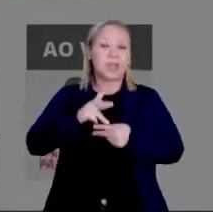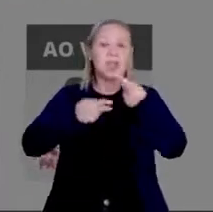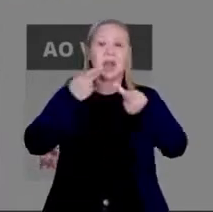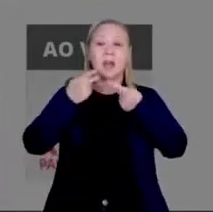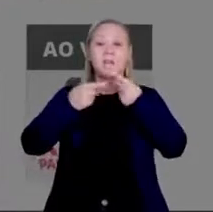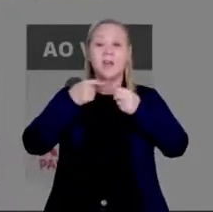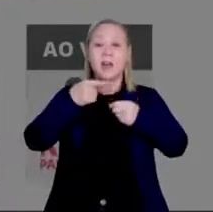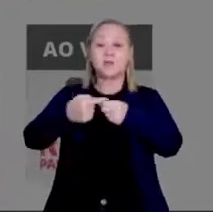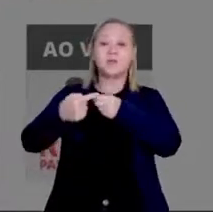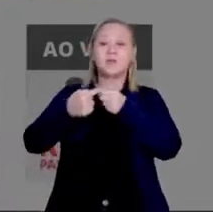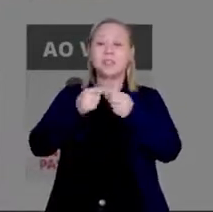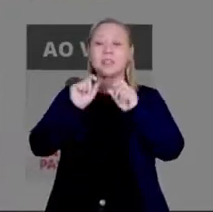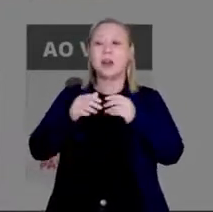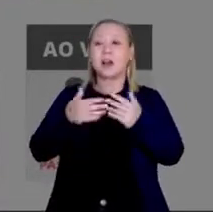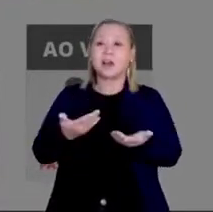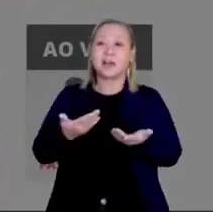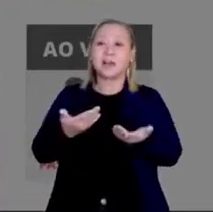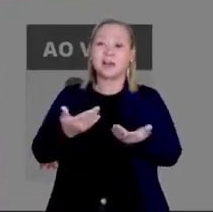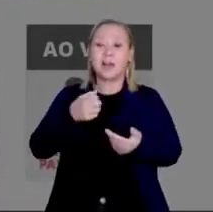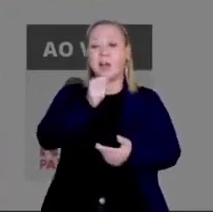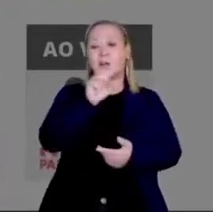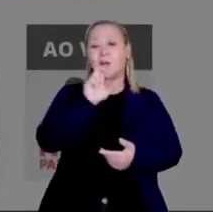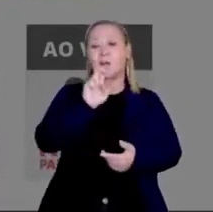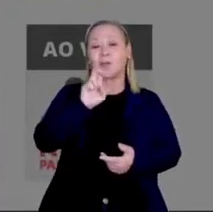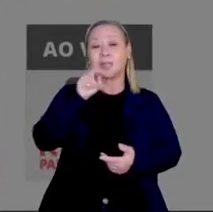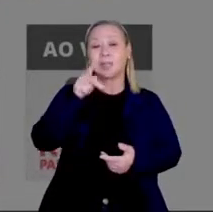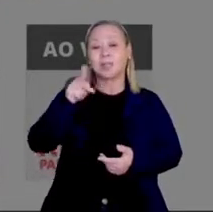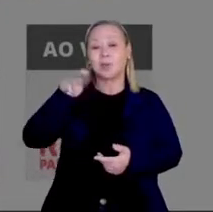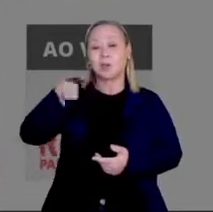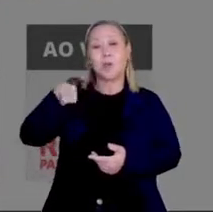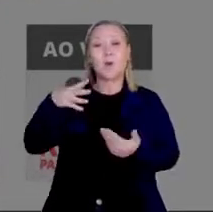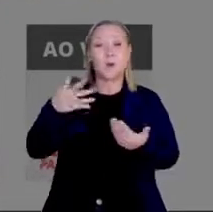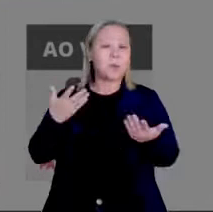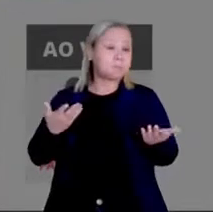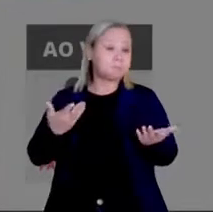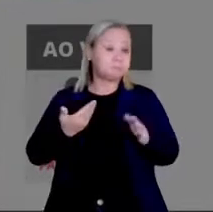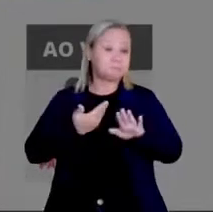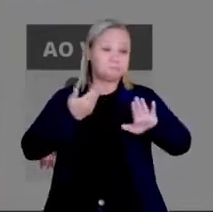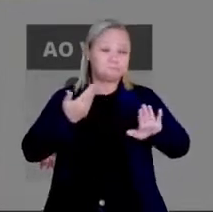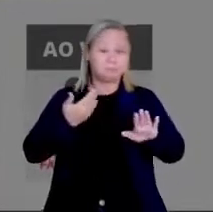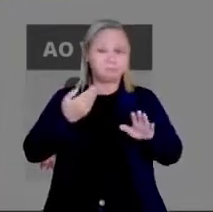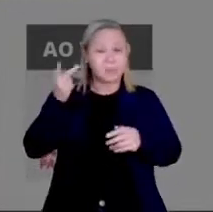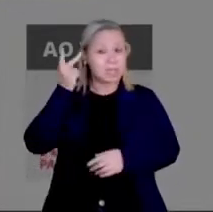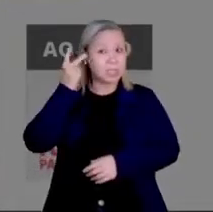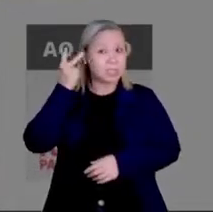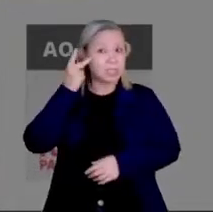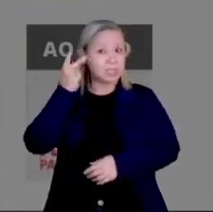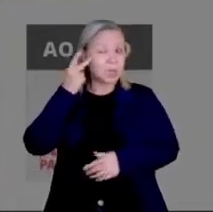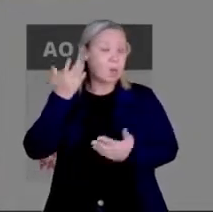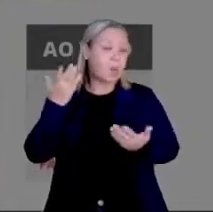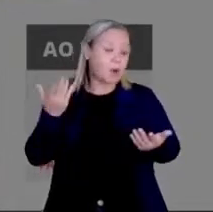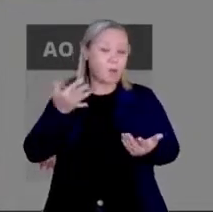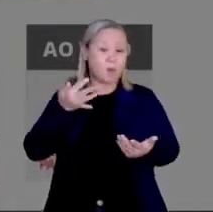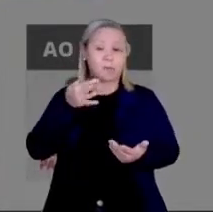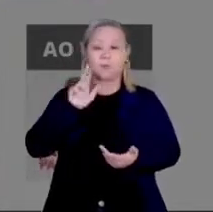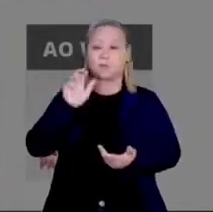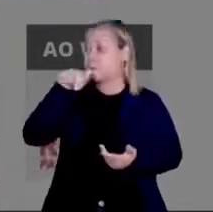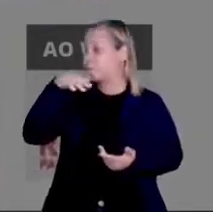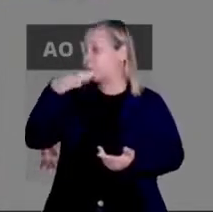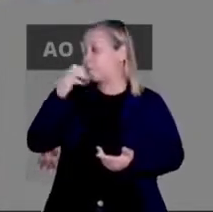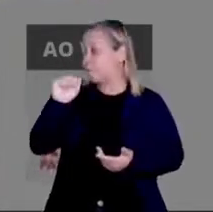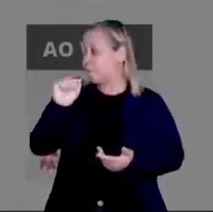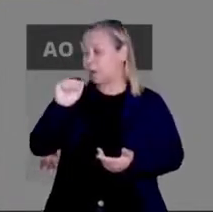vocês. Queria agradecer, sabe, aos companheiros que patrocinaram essa entrevista. Eu não sei se foi a companheira Gleide,